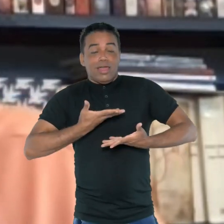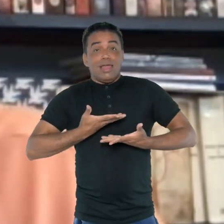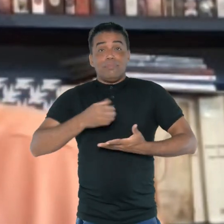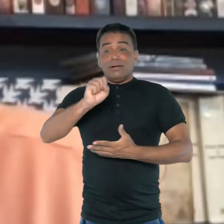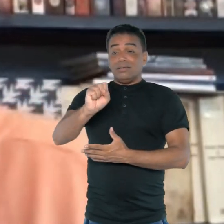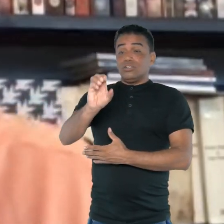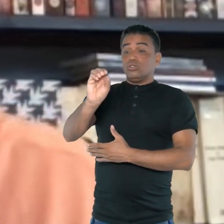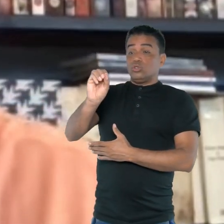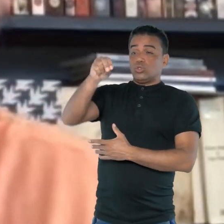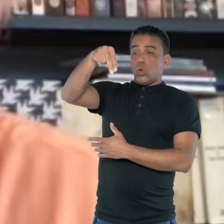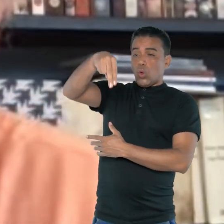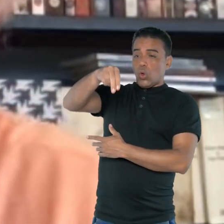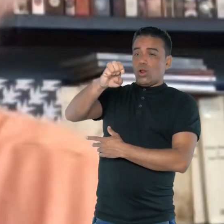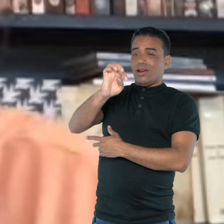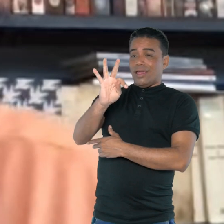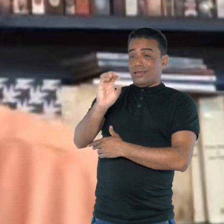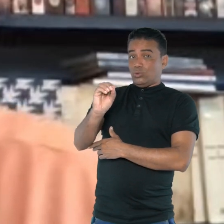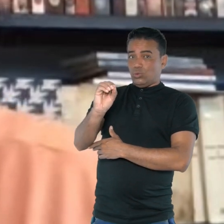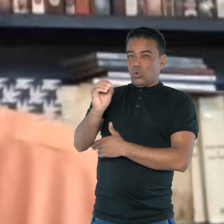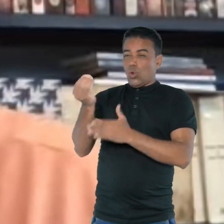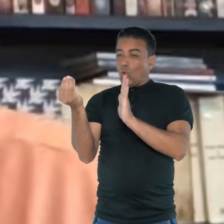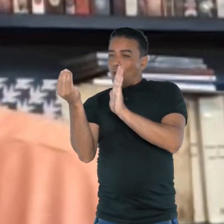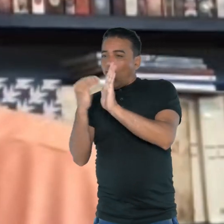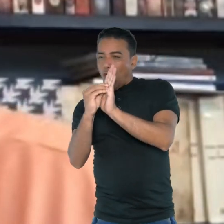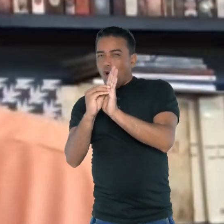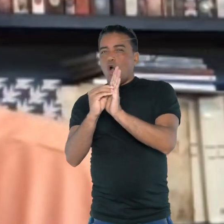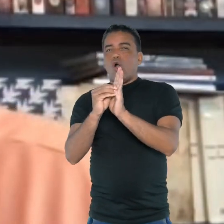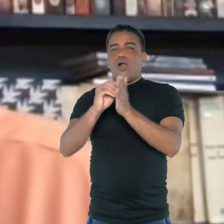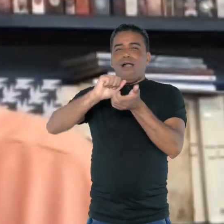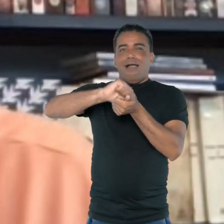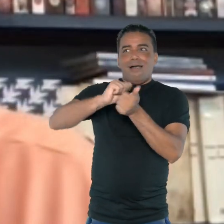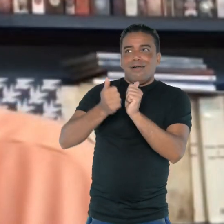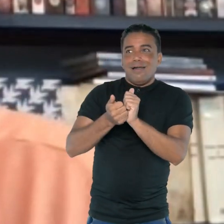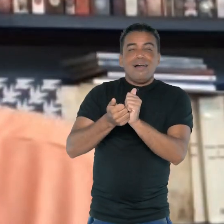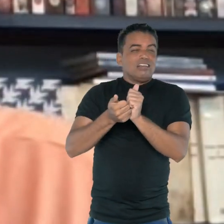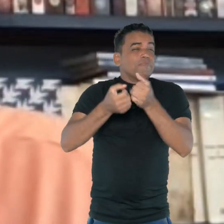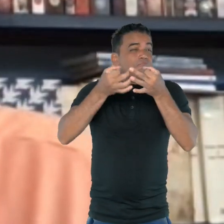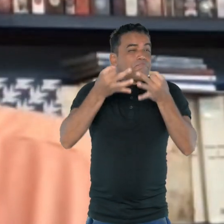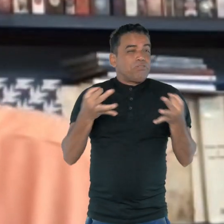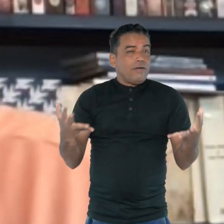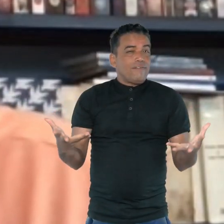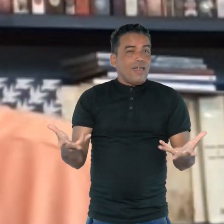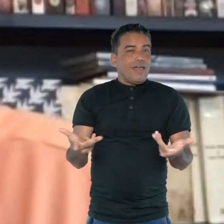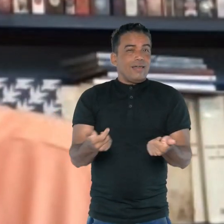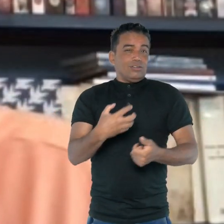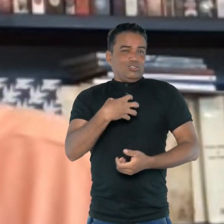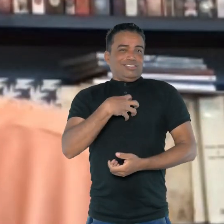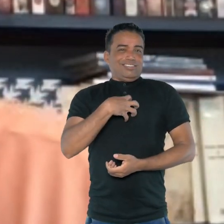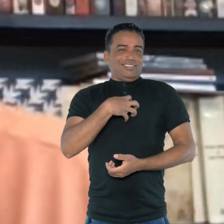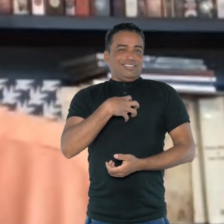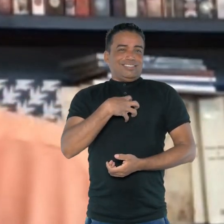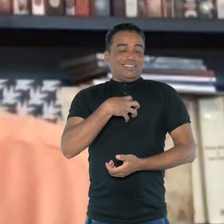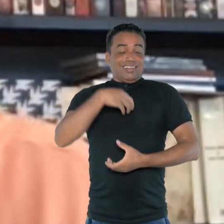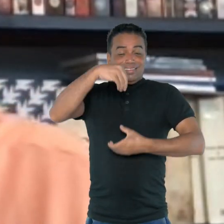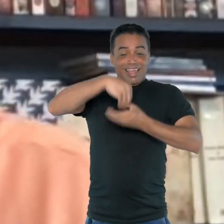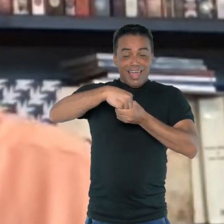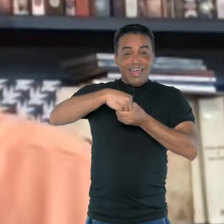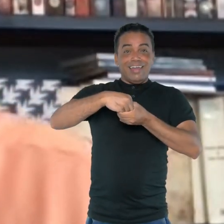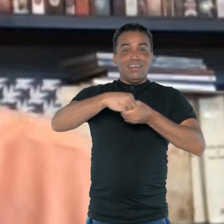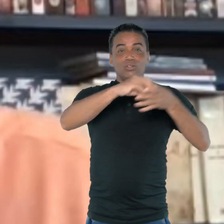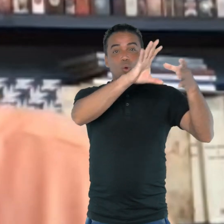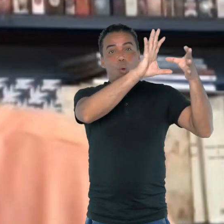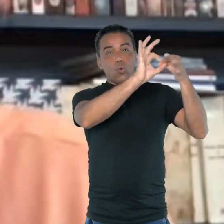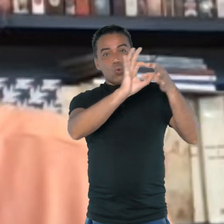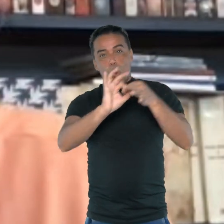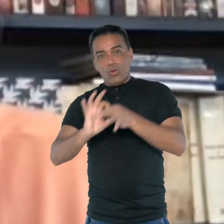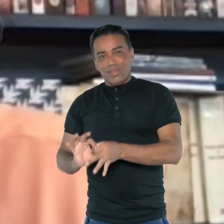o soneto cabe e é adequado para a forma, para o contexto que se